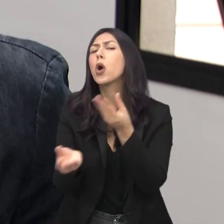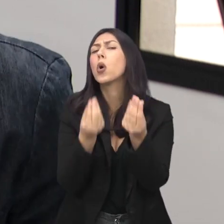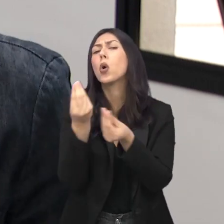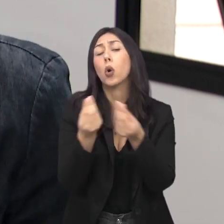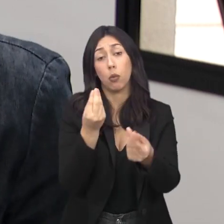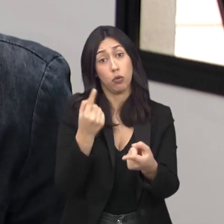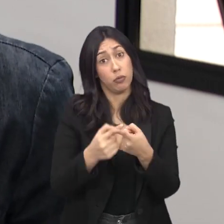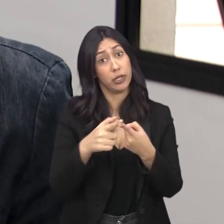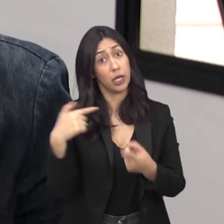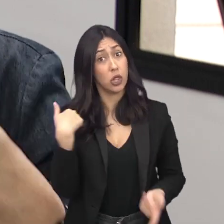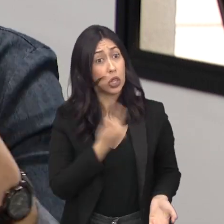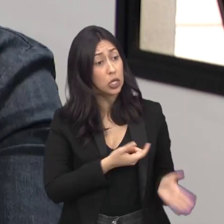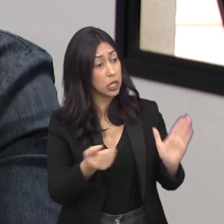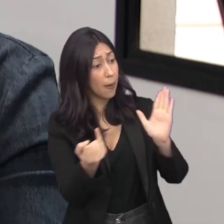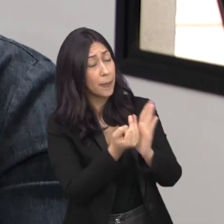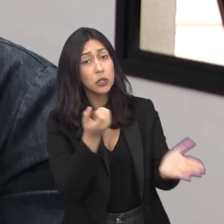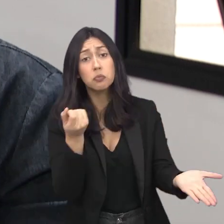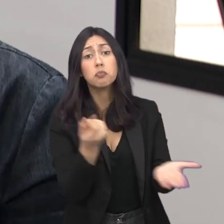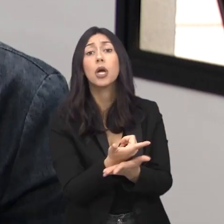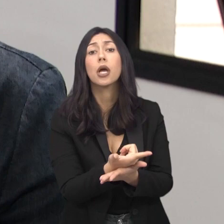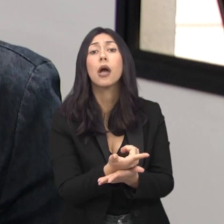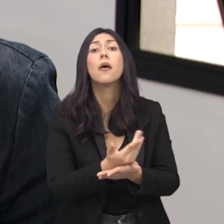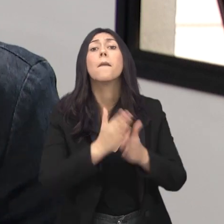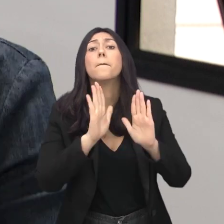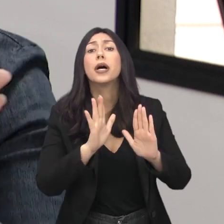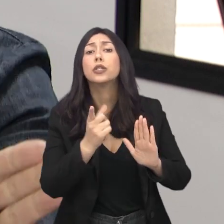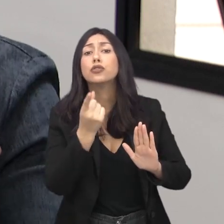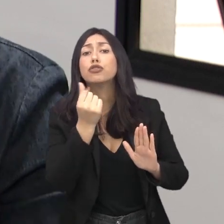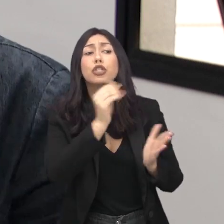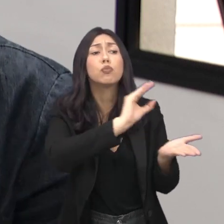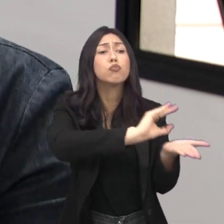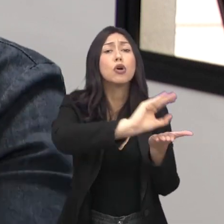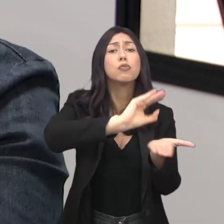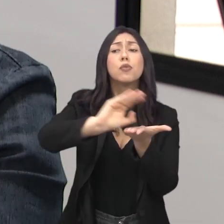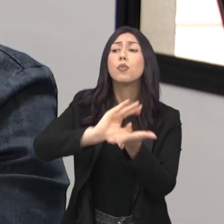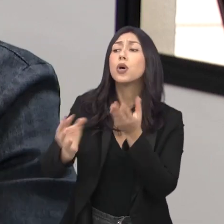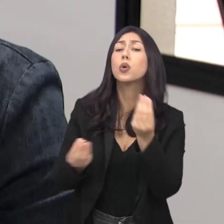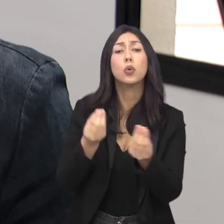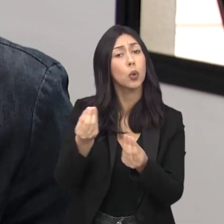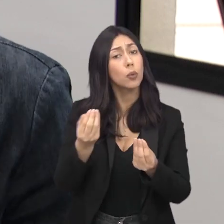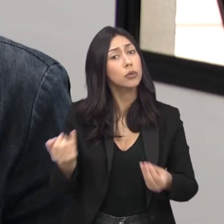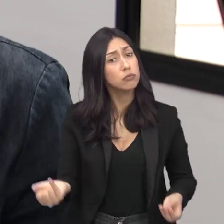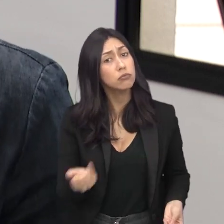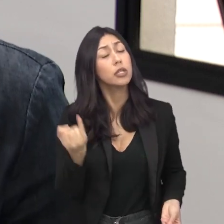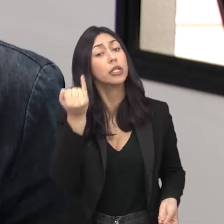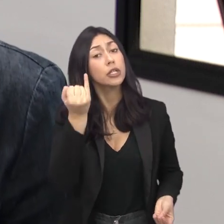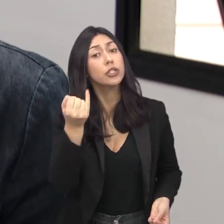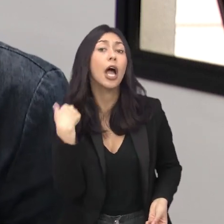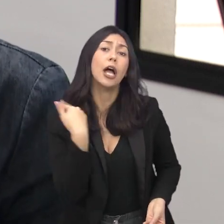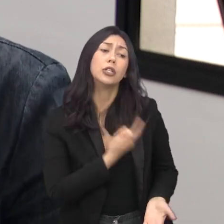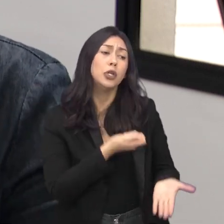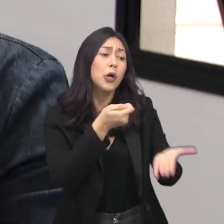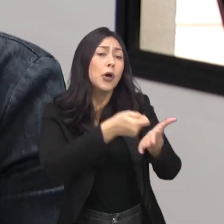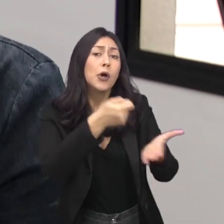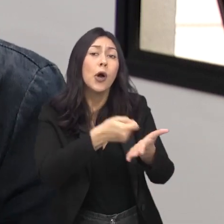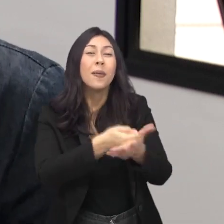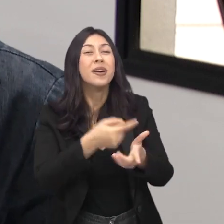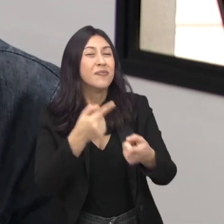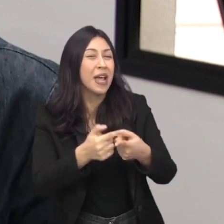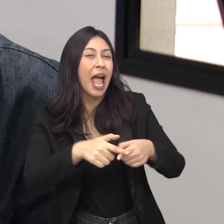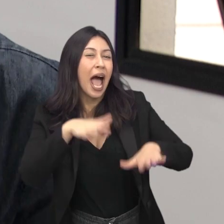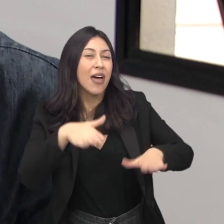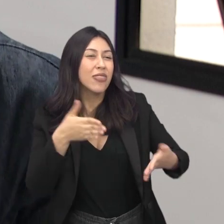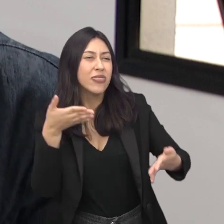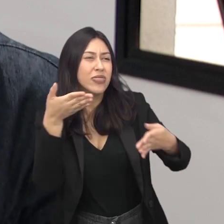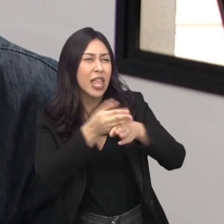gasto o nosso dinheiro, né? Afinal de contas, nós pagamos os impostos e aonde está sendo direcionado. E isso é muito importante. E aí a gente cobra